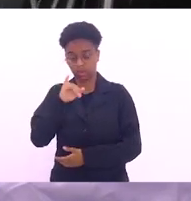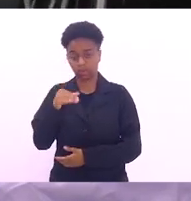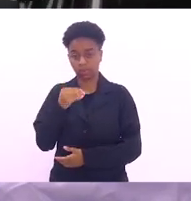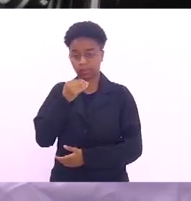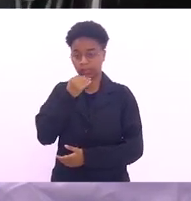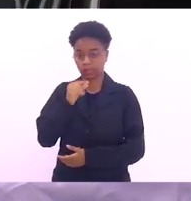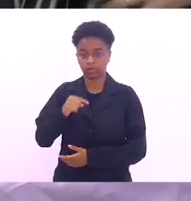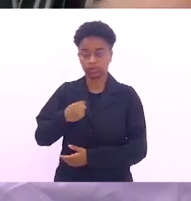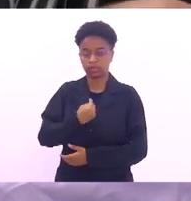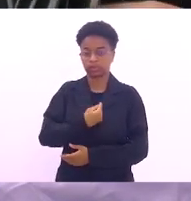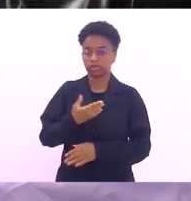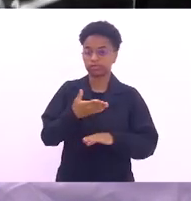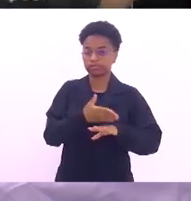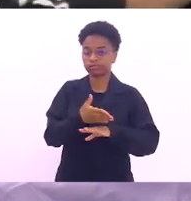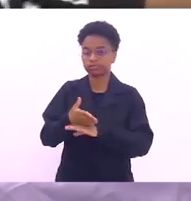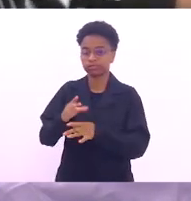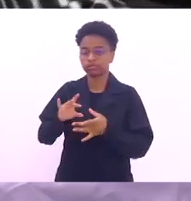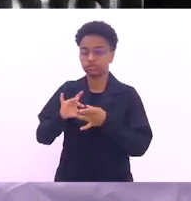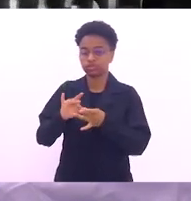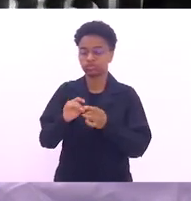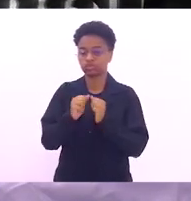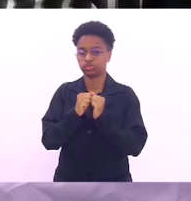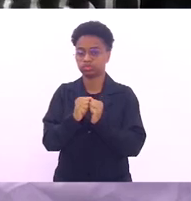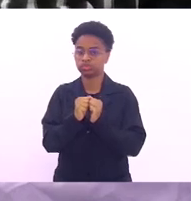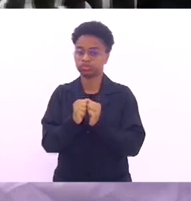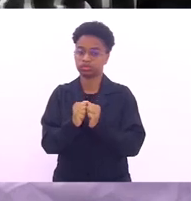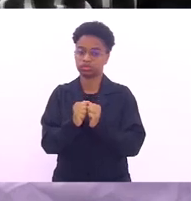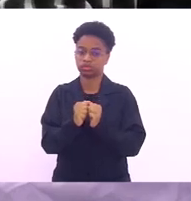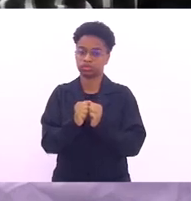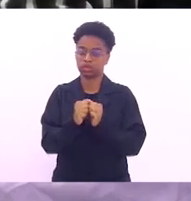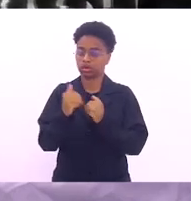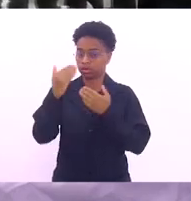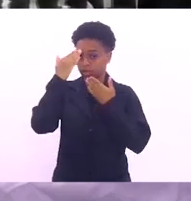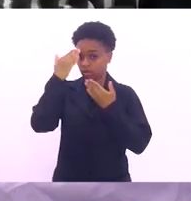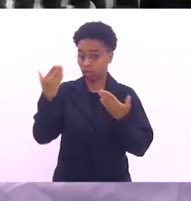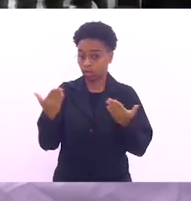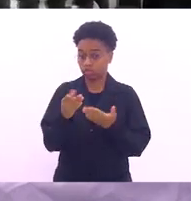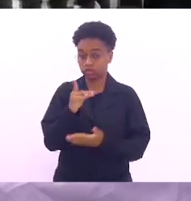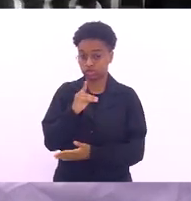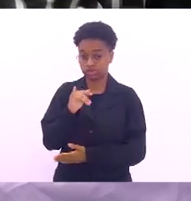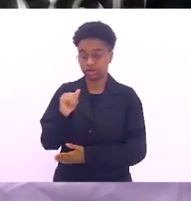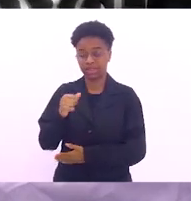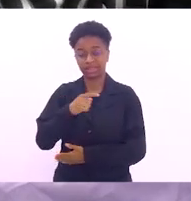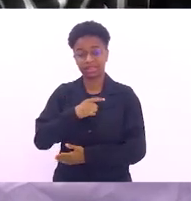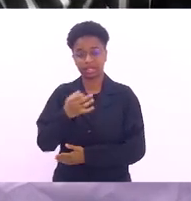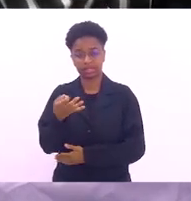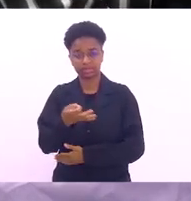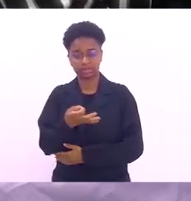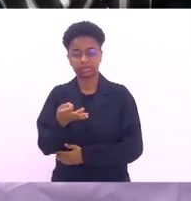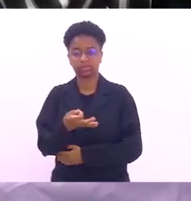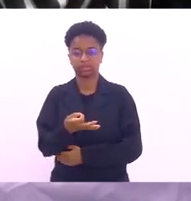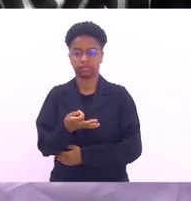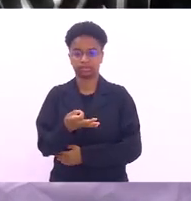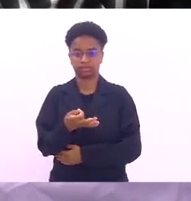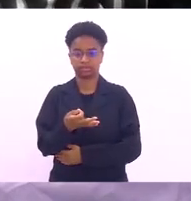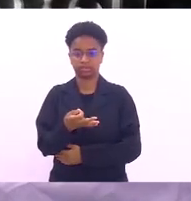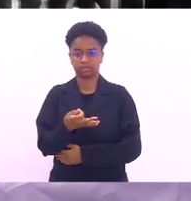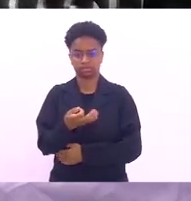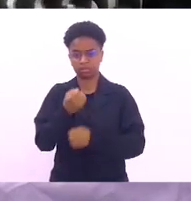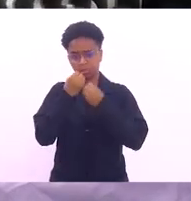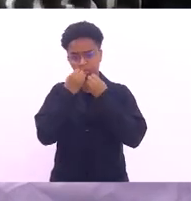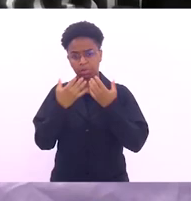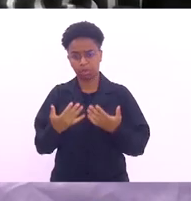participando juntos tá deputada desse dia que com certeza vai ser muito bom